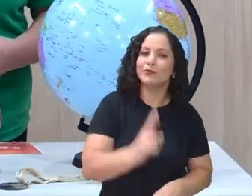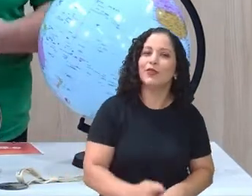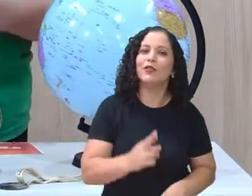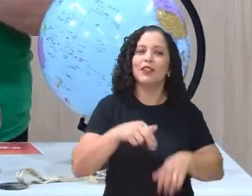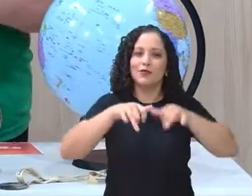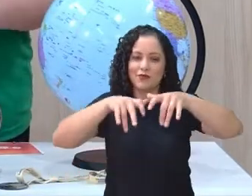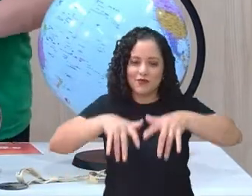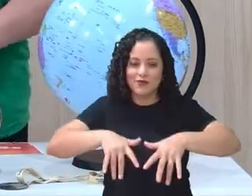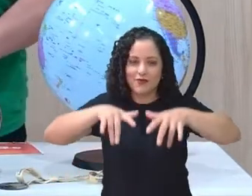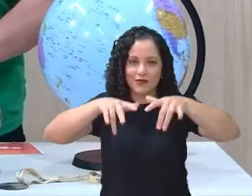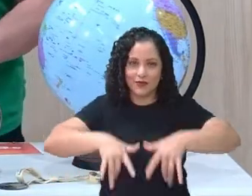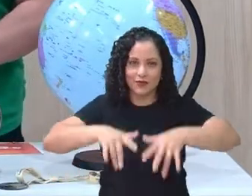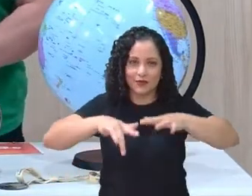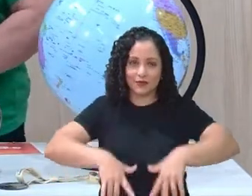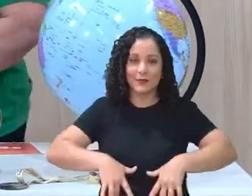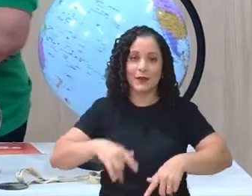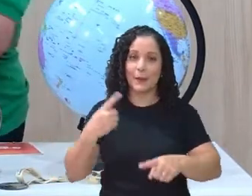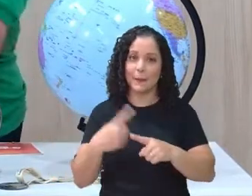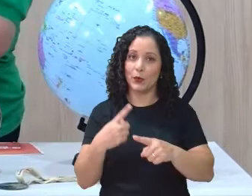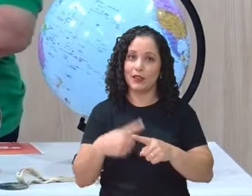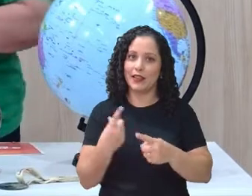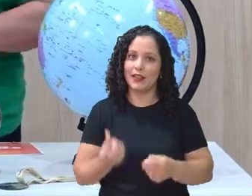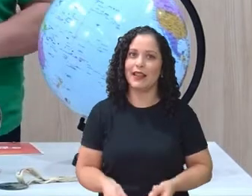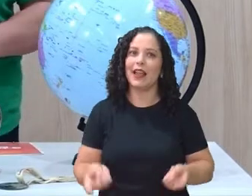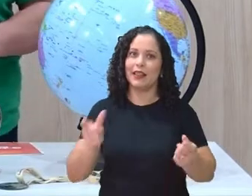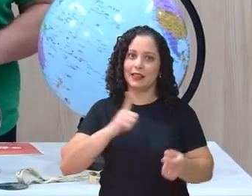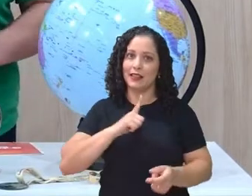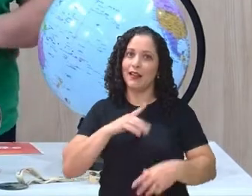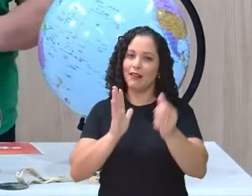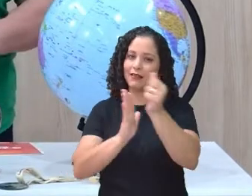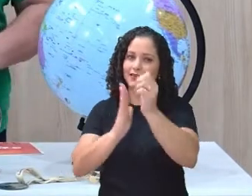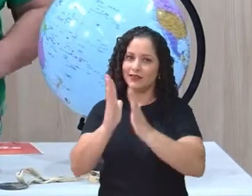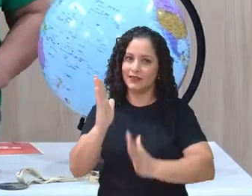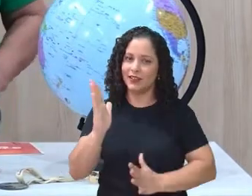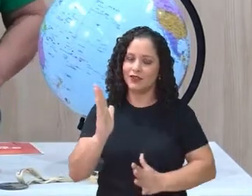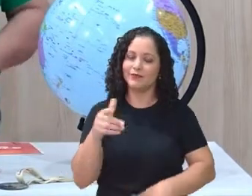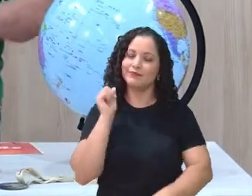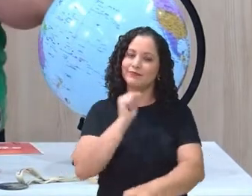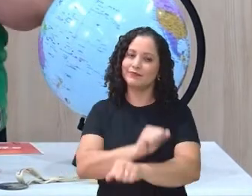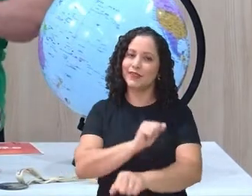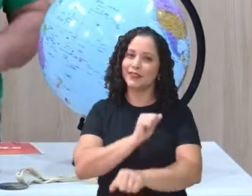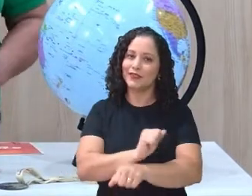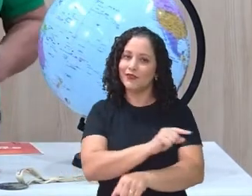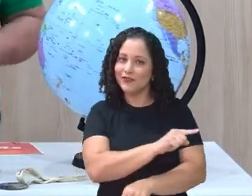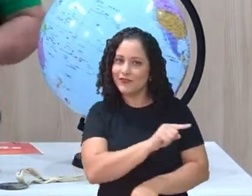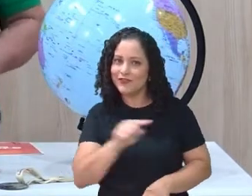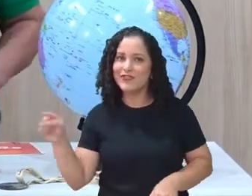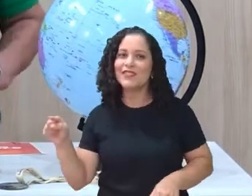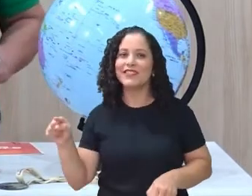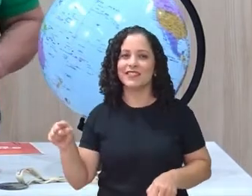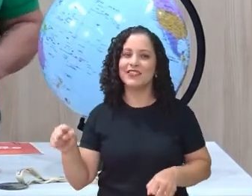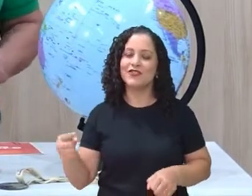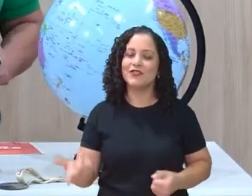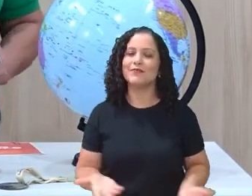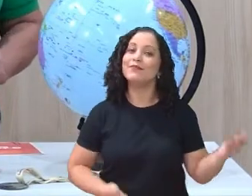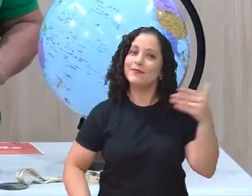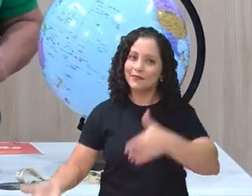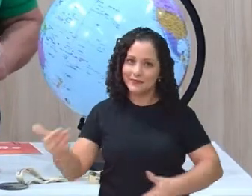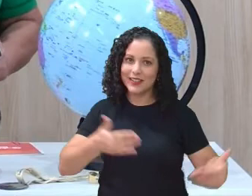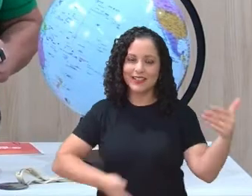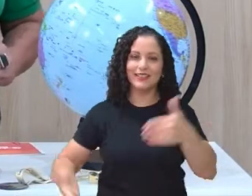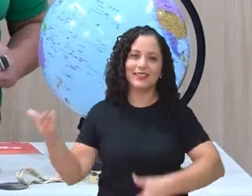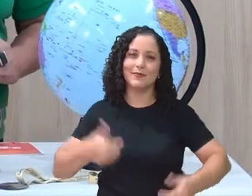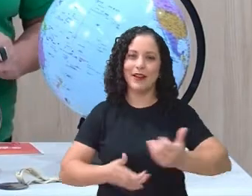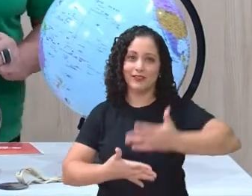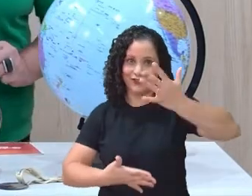questionamentos. Nós ainda não começamos a colocar atividades. Estamos aguardando vocês aparecerem aí no nosso chat.